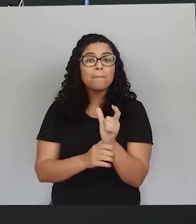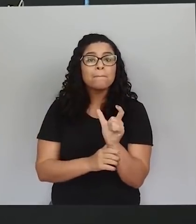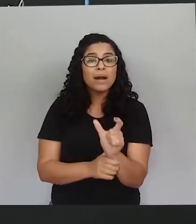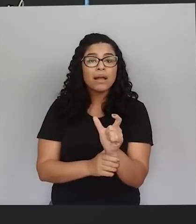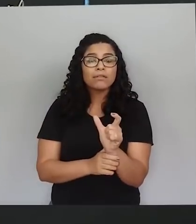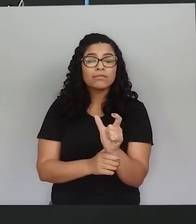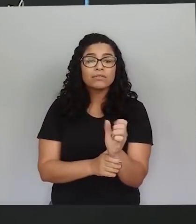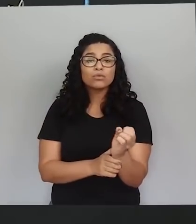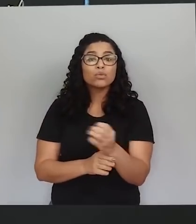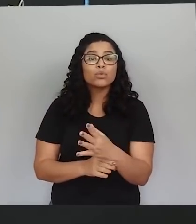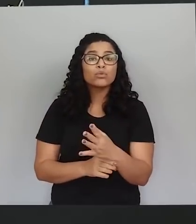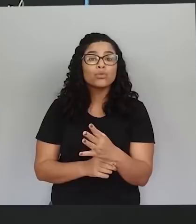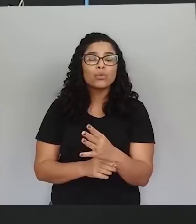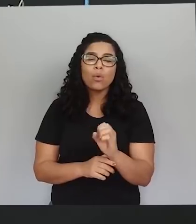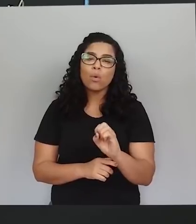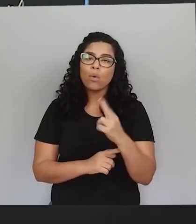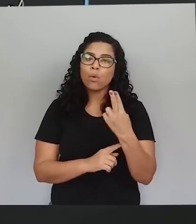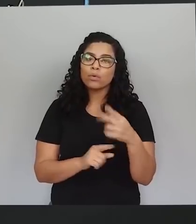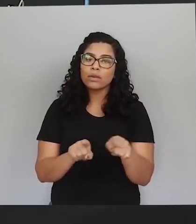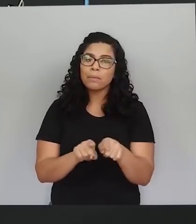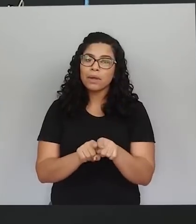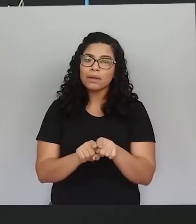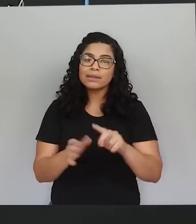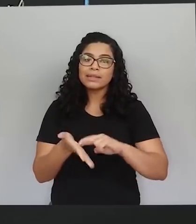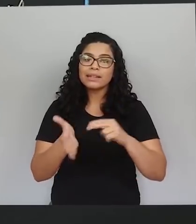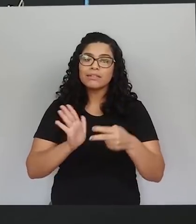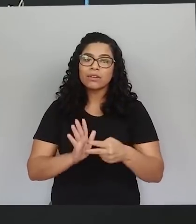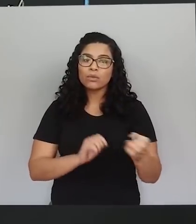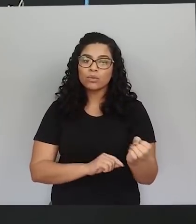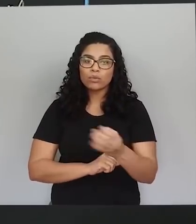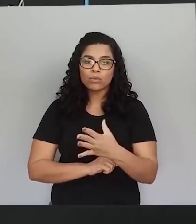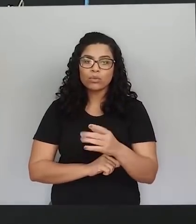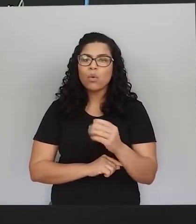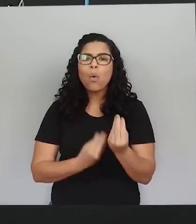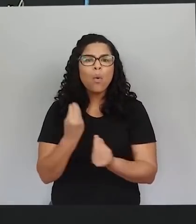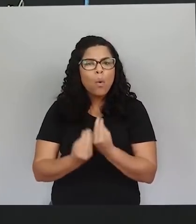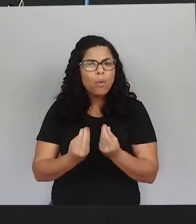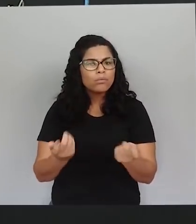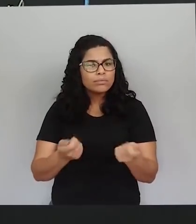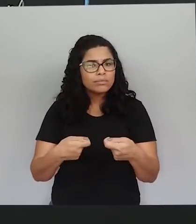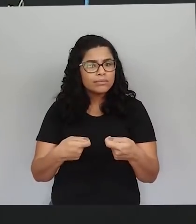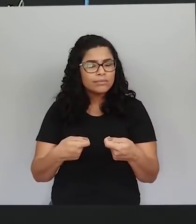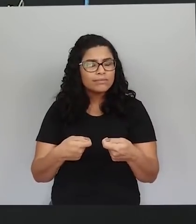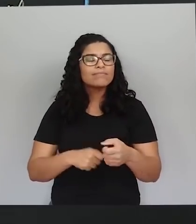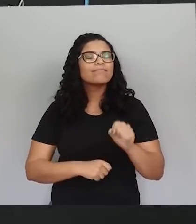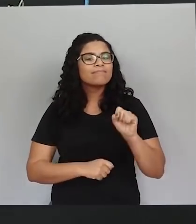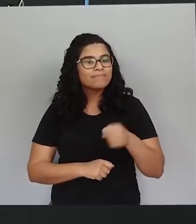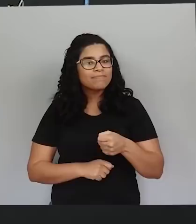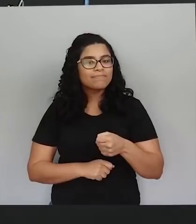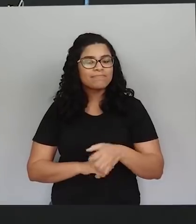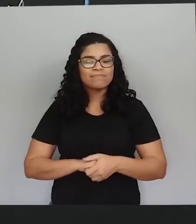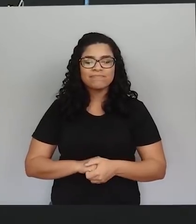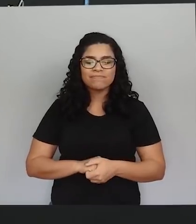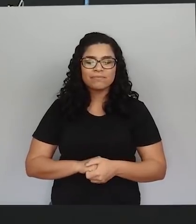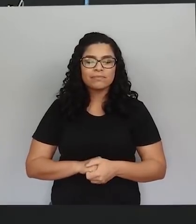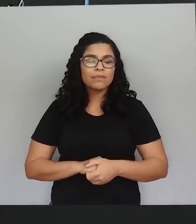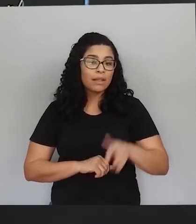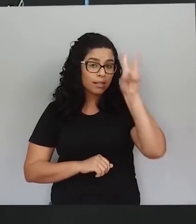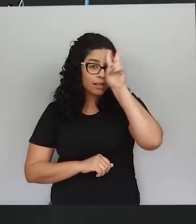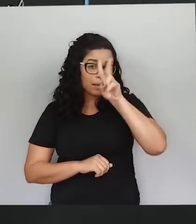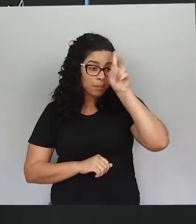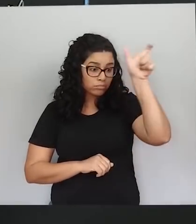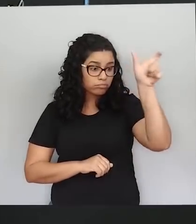você também vai experimentar essa proposta, conhecendo um pouquinho mais sobre a escrita Braille. Essa eu